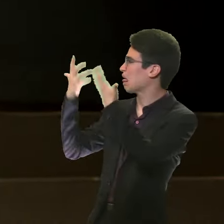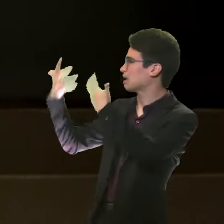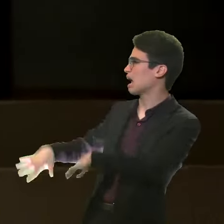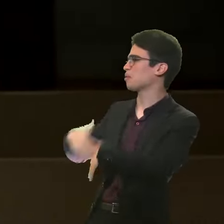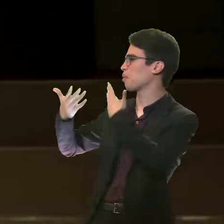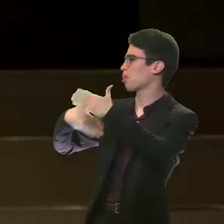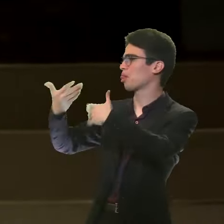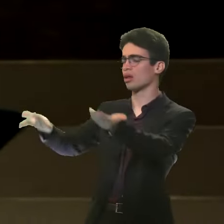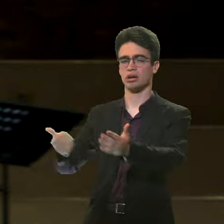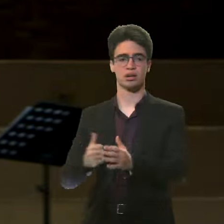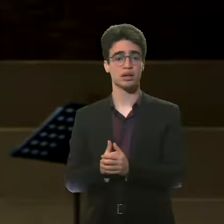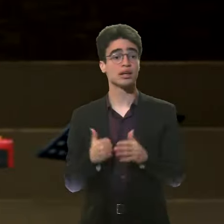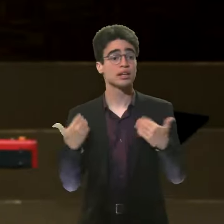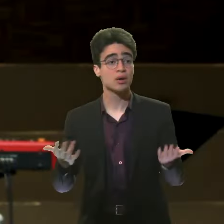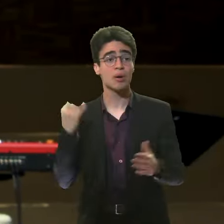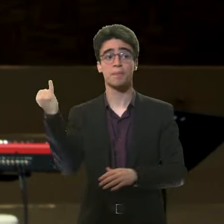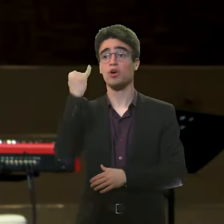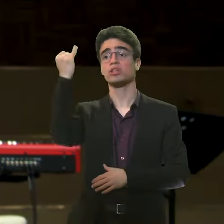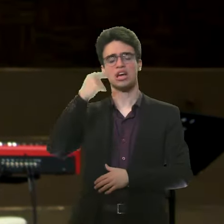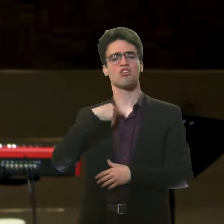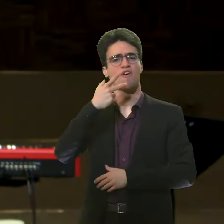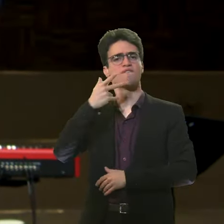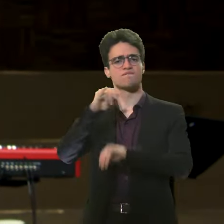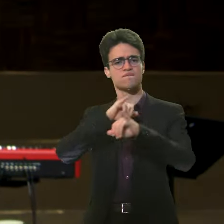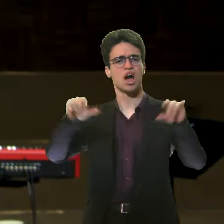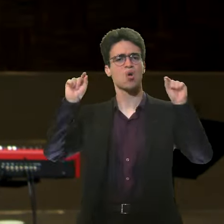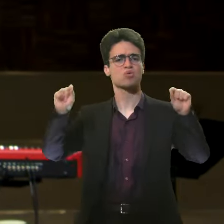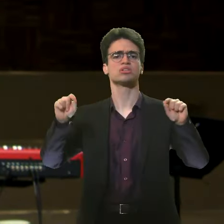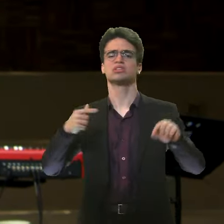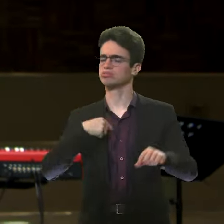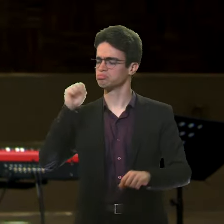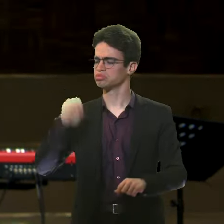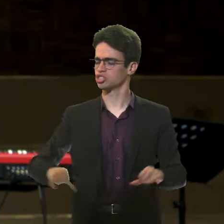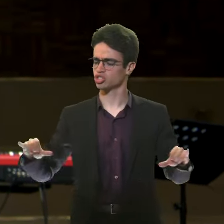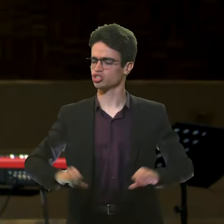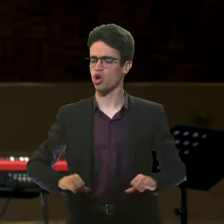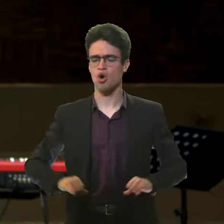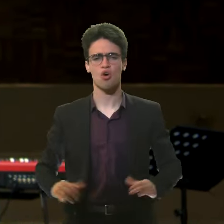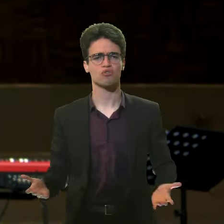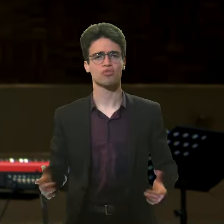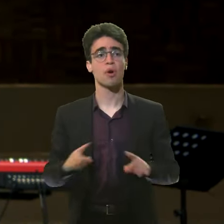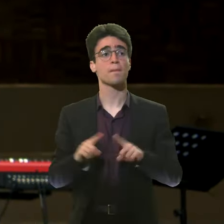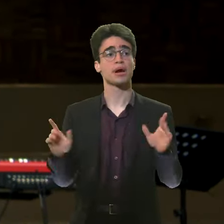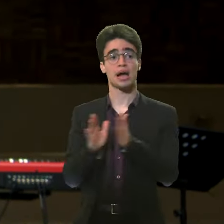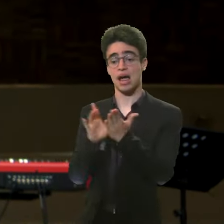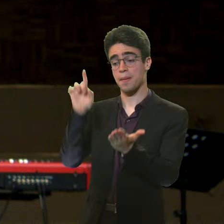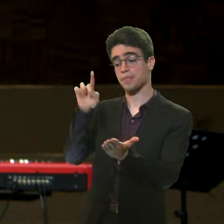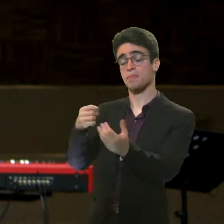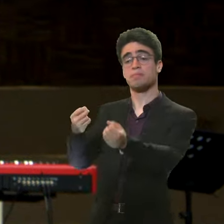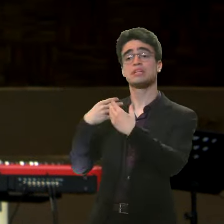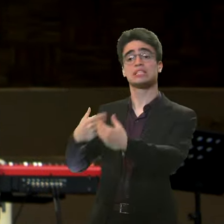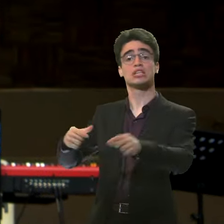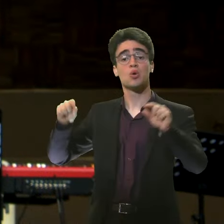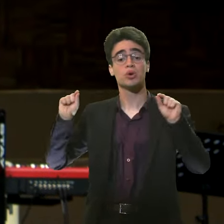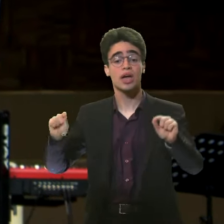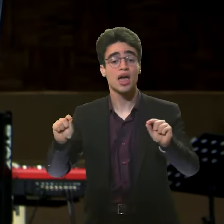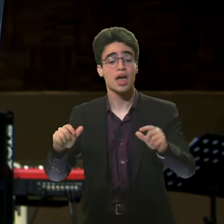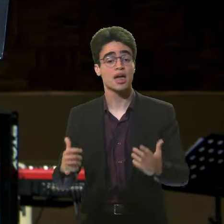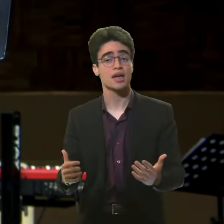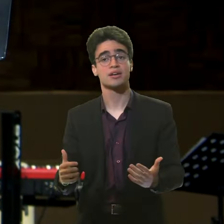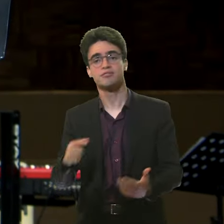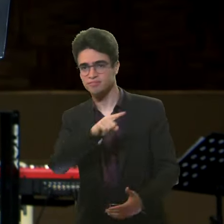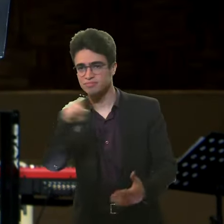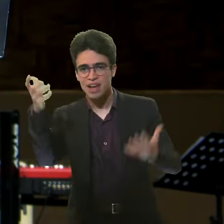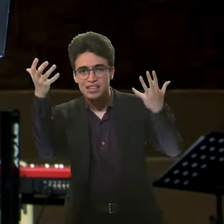é importante que a gente admita, eu sofro. O que a Bíblia me ensina sobre isso? Quantos estão prontos aí para essa jornada aqui? Vamos